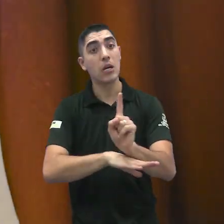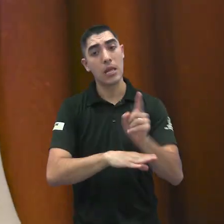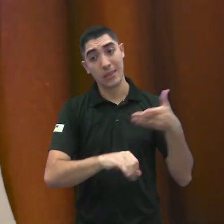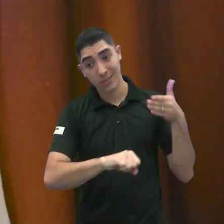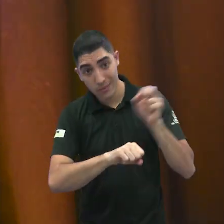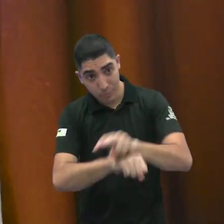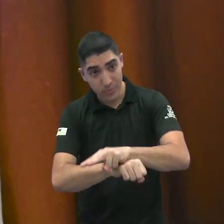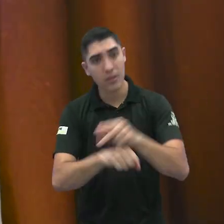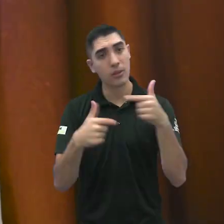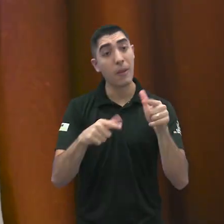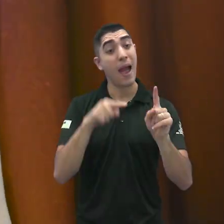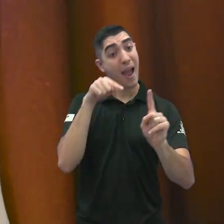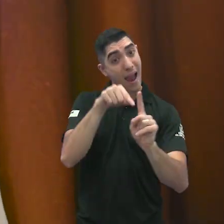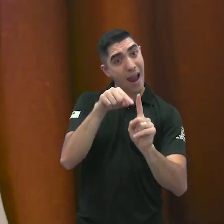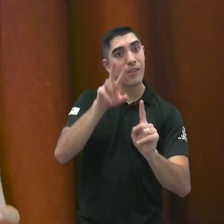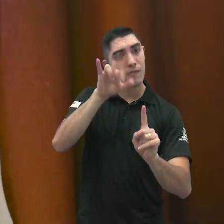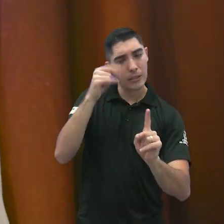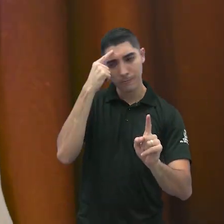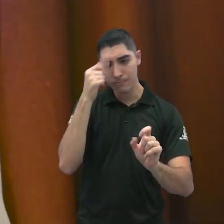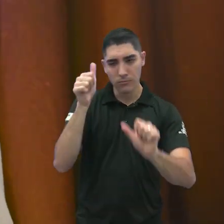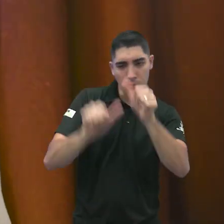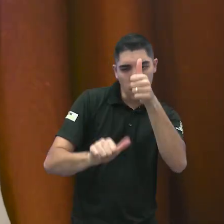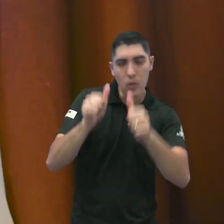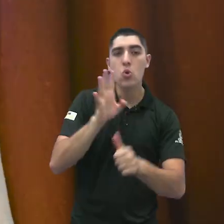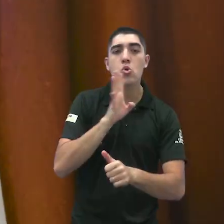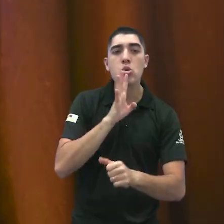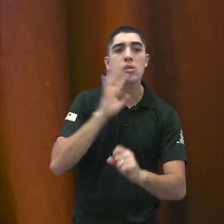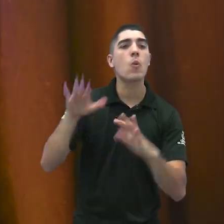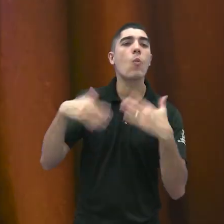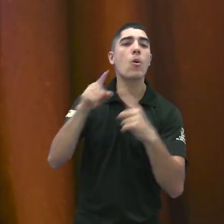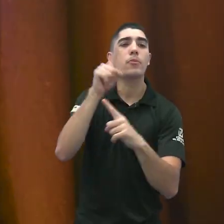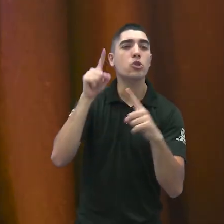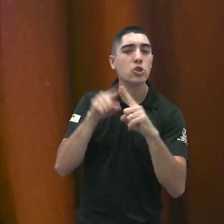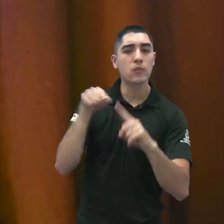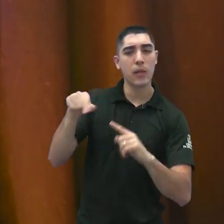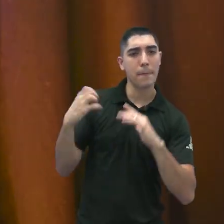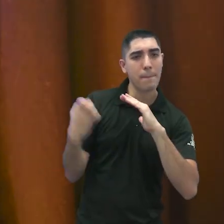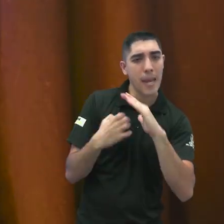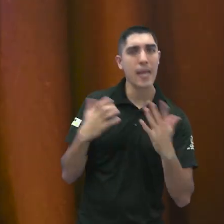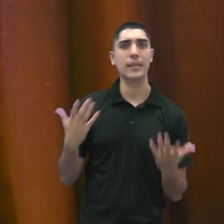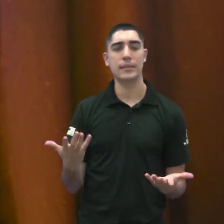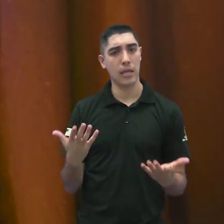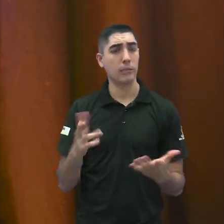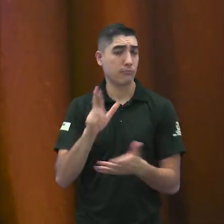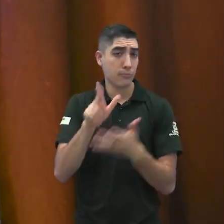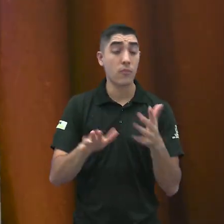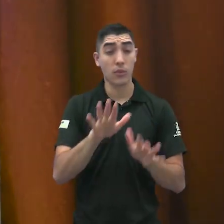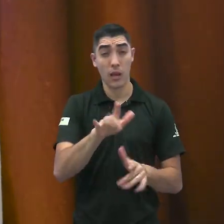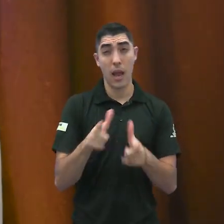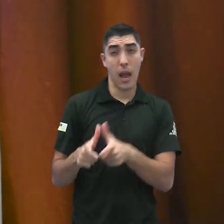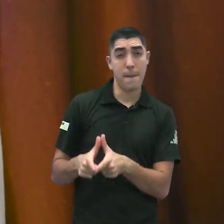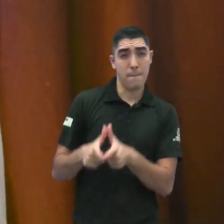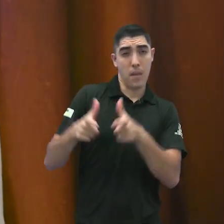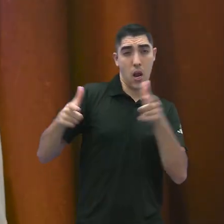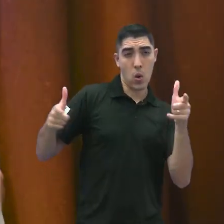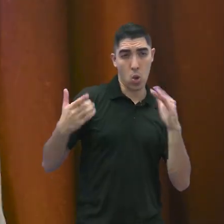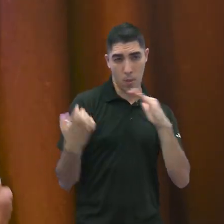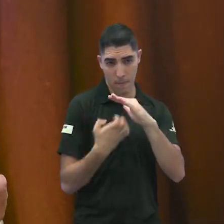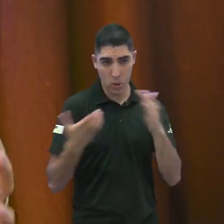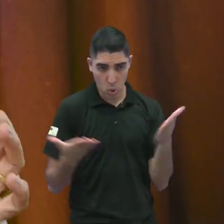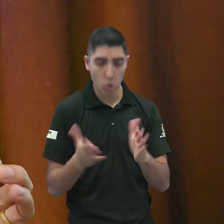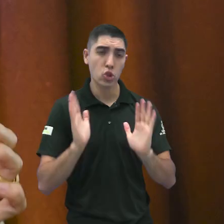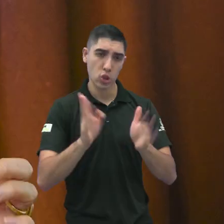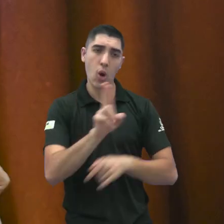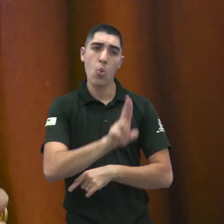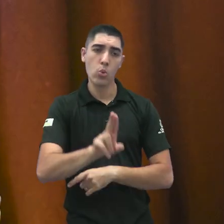aí, dentro disso, fazer as avaliações que forem necessárias para a implementação acontecer. Né? Uma grande parte das empresas